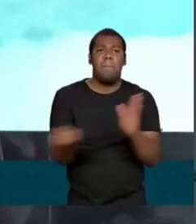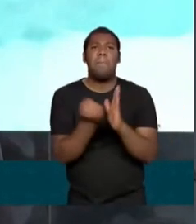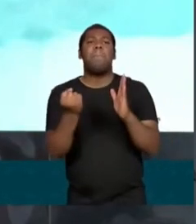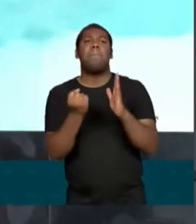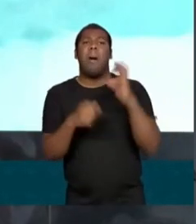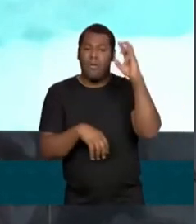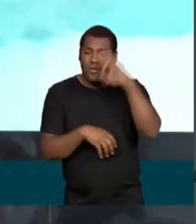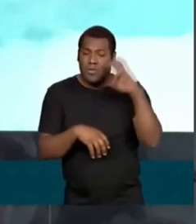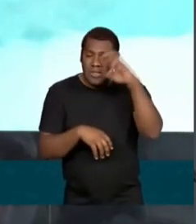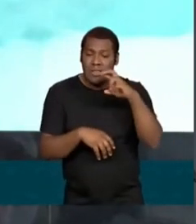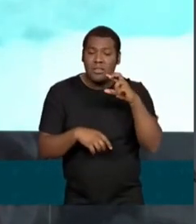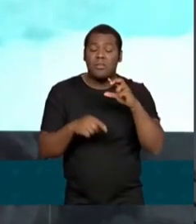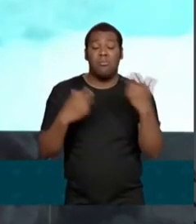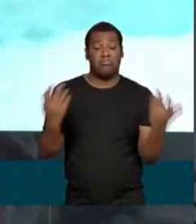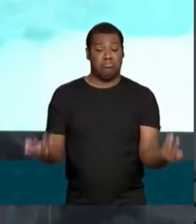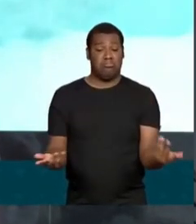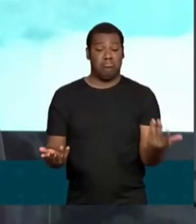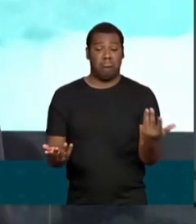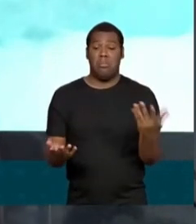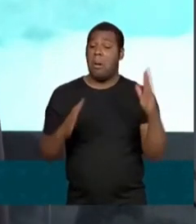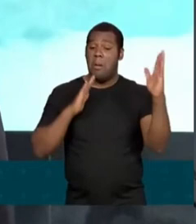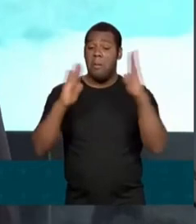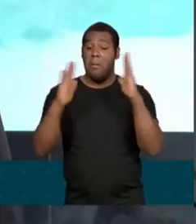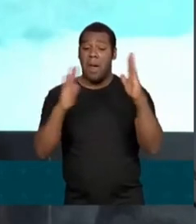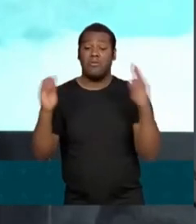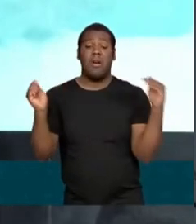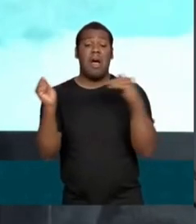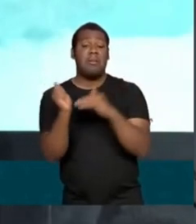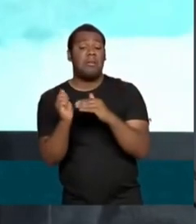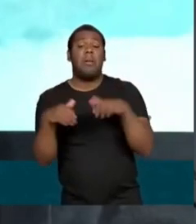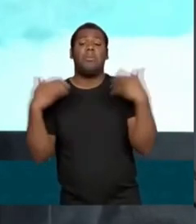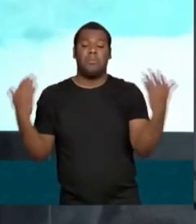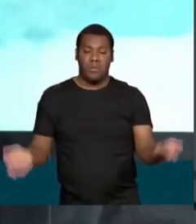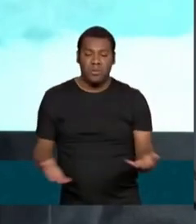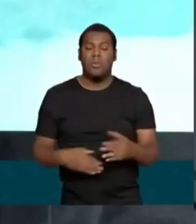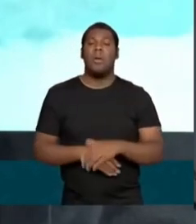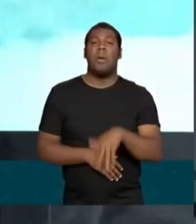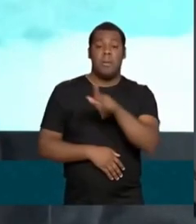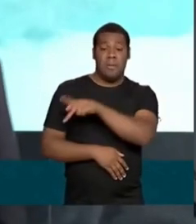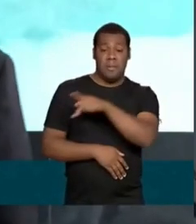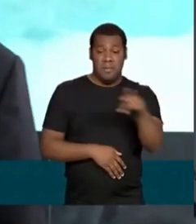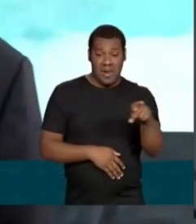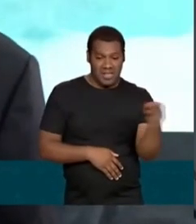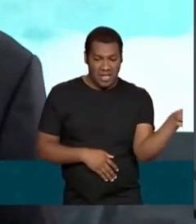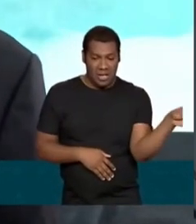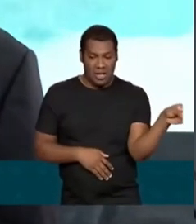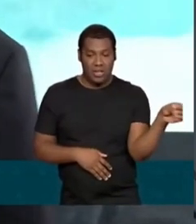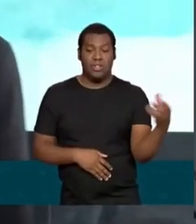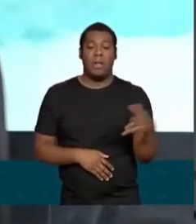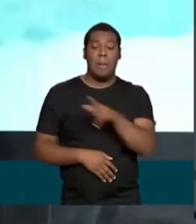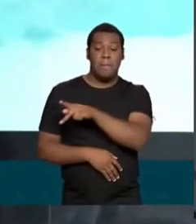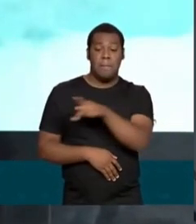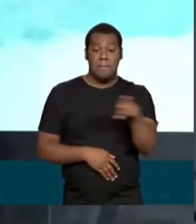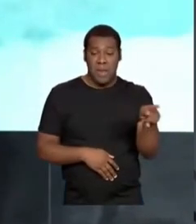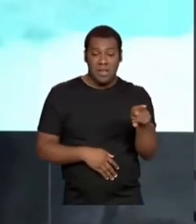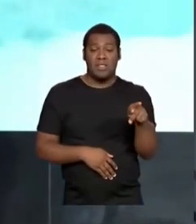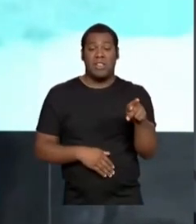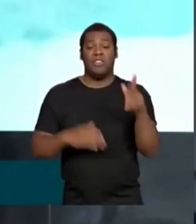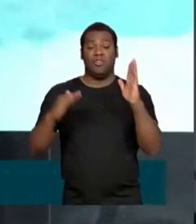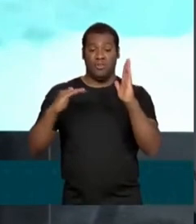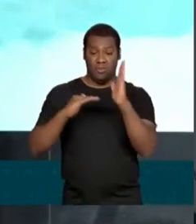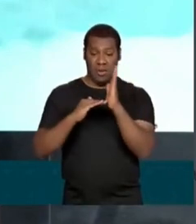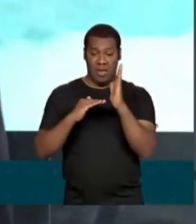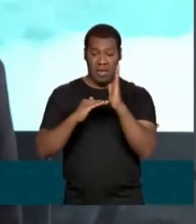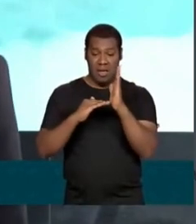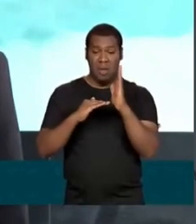então o presidente da Câmara ele anunciou que chegando o texto aprovaria em 15 dias eu não trabalho necessariamente com 15 dias